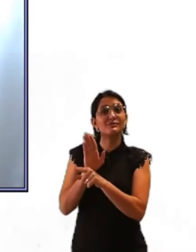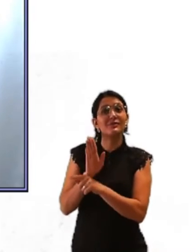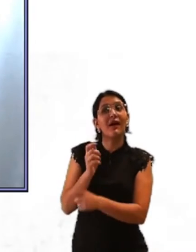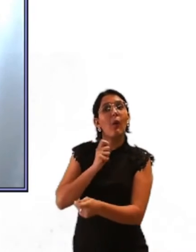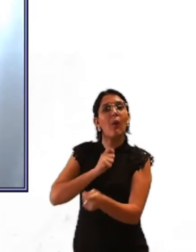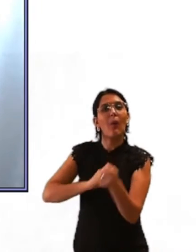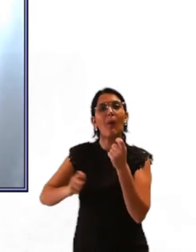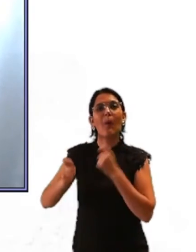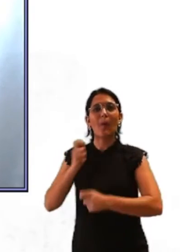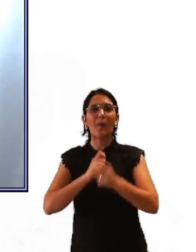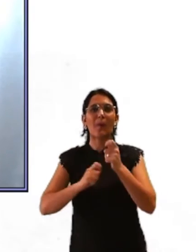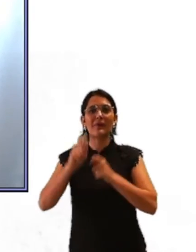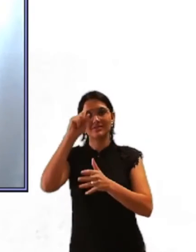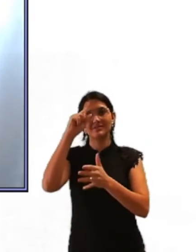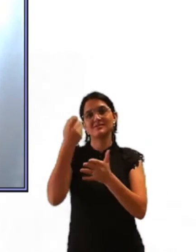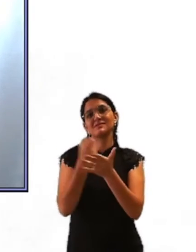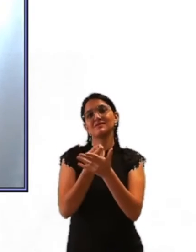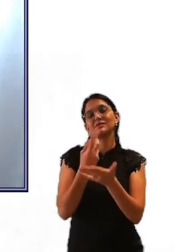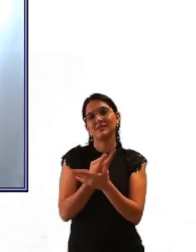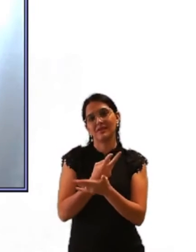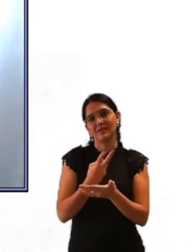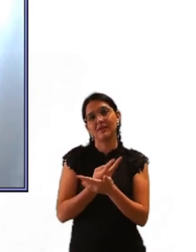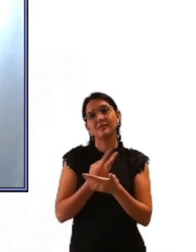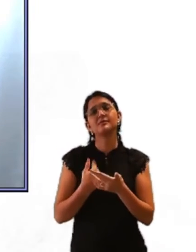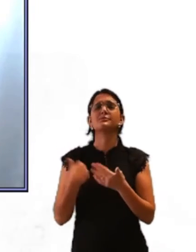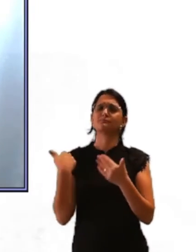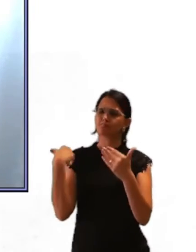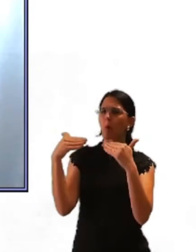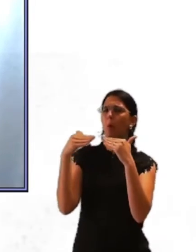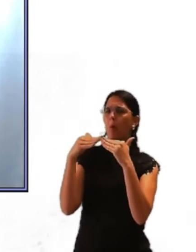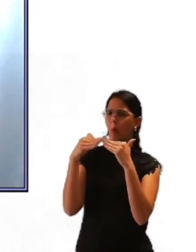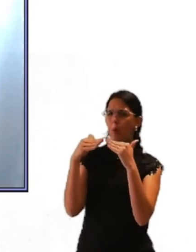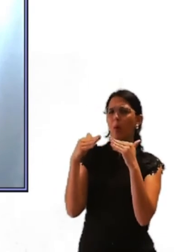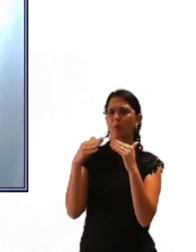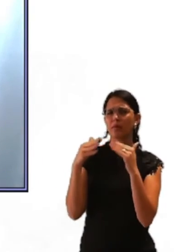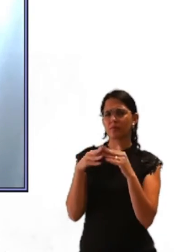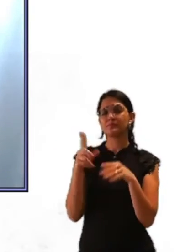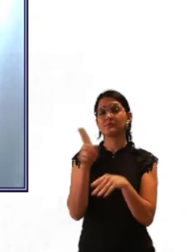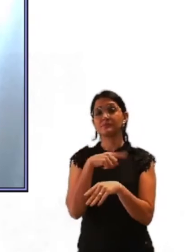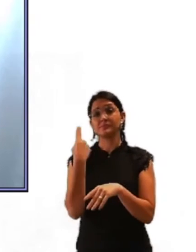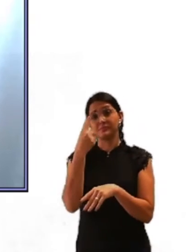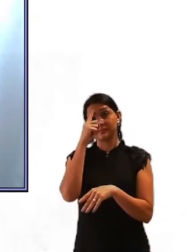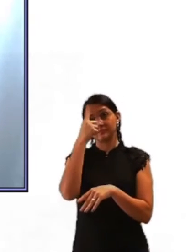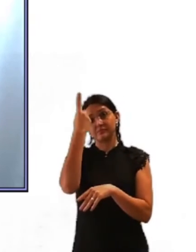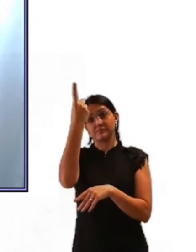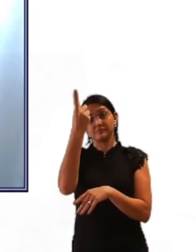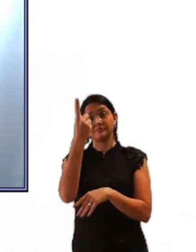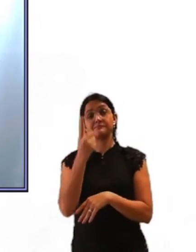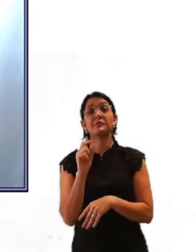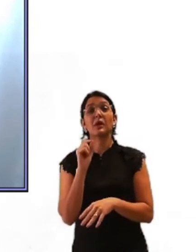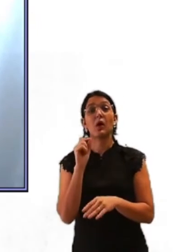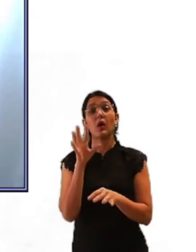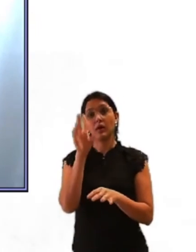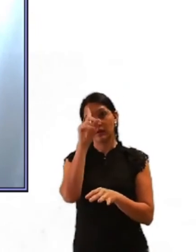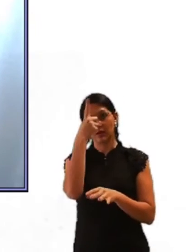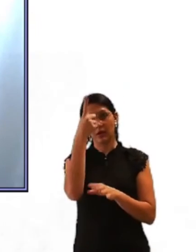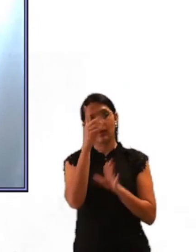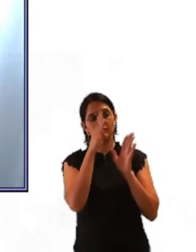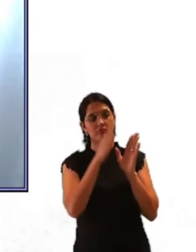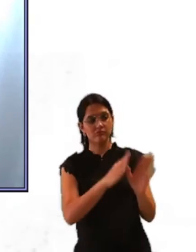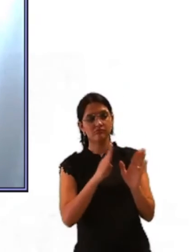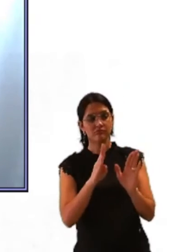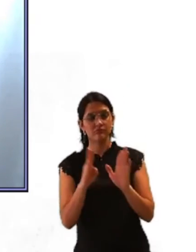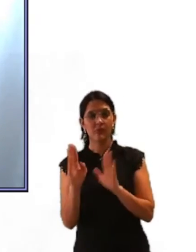Concordo plenamente, né? E quando a gente estava formulando essa ideia, eu até falei, olha, essa